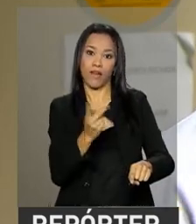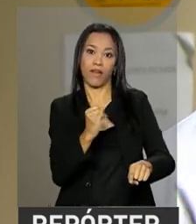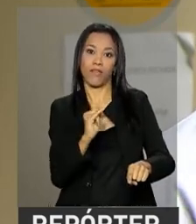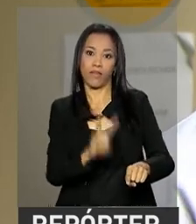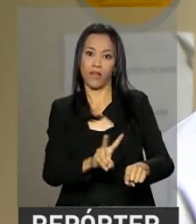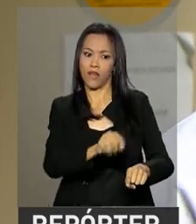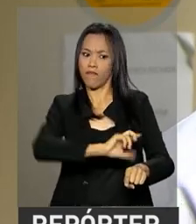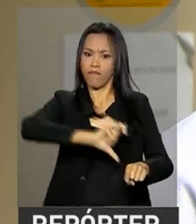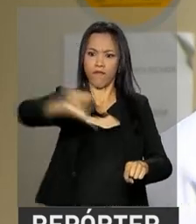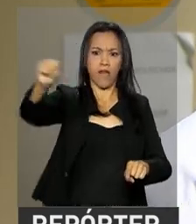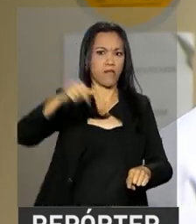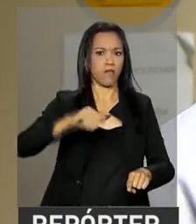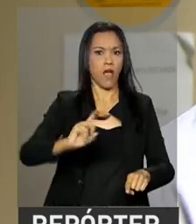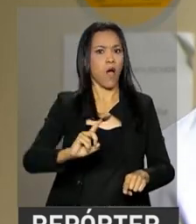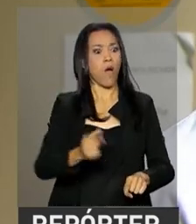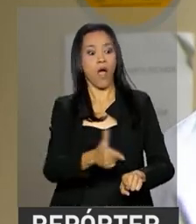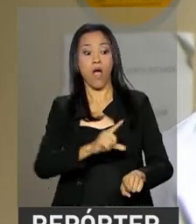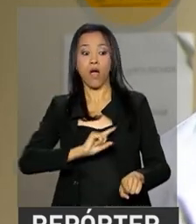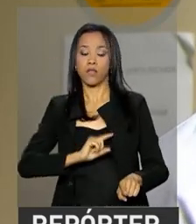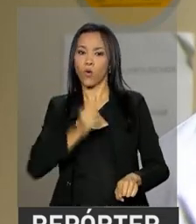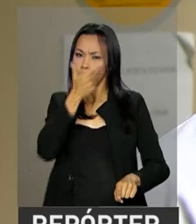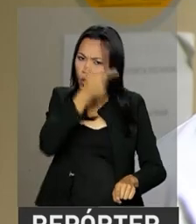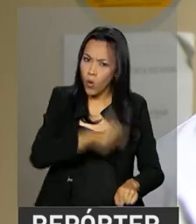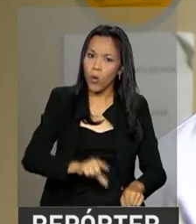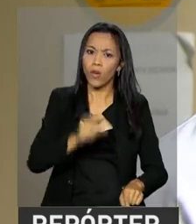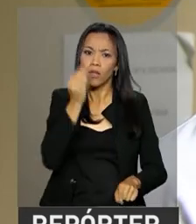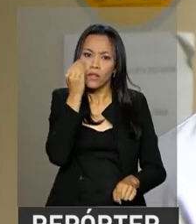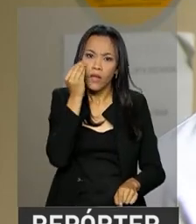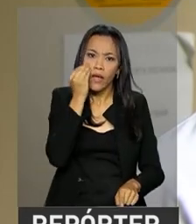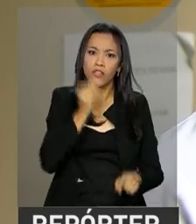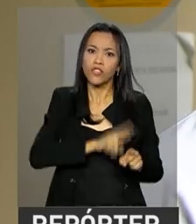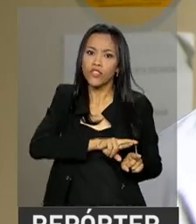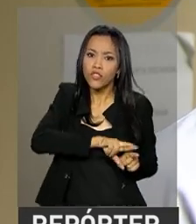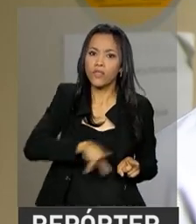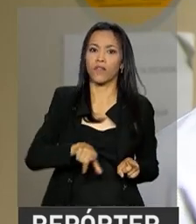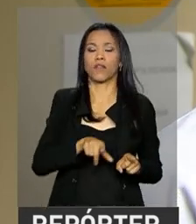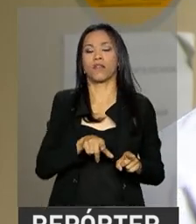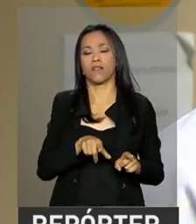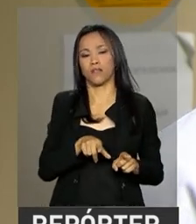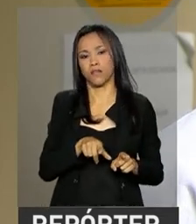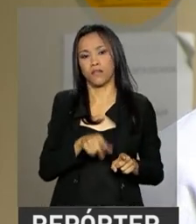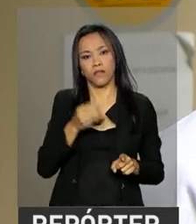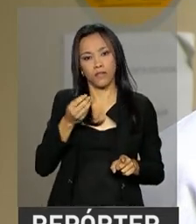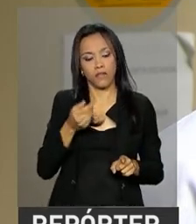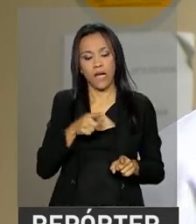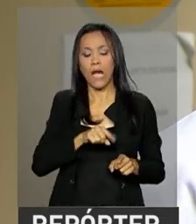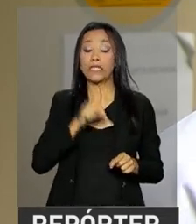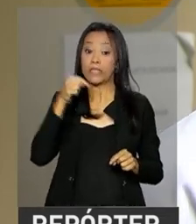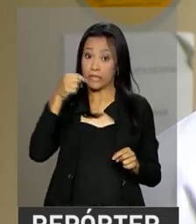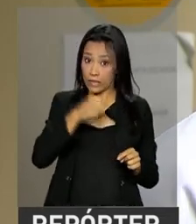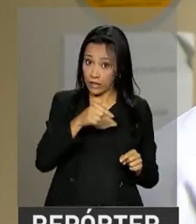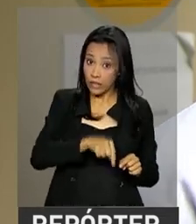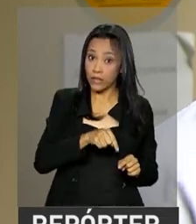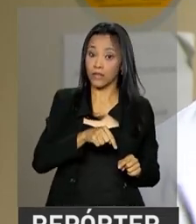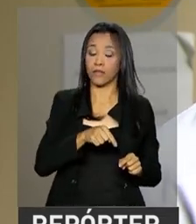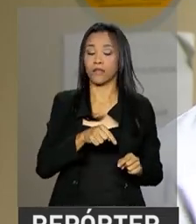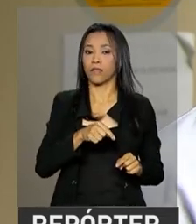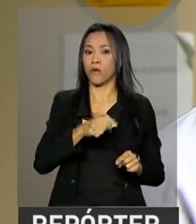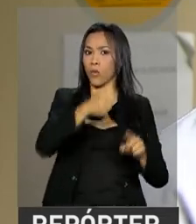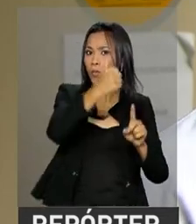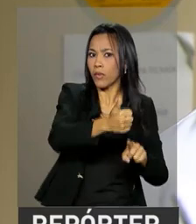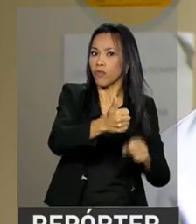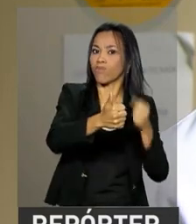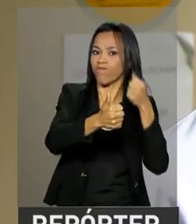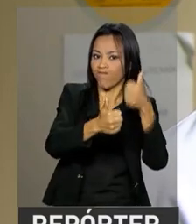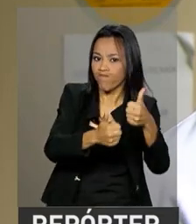dispensado imediatamente. A gente faz outro teste de marca diferente. E aí a partir desse instante, se os